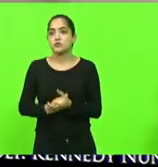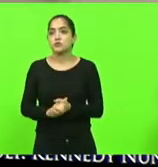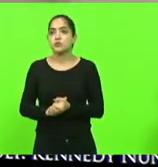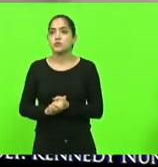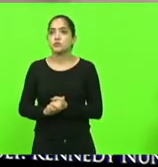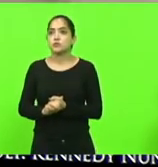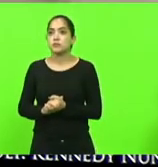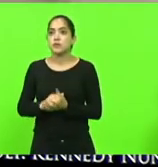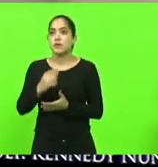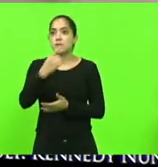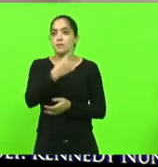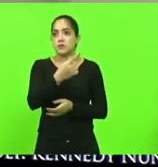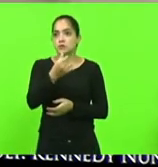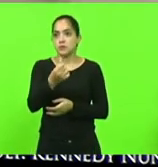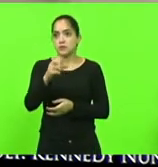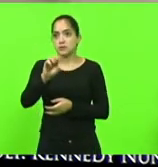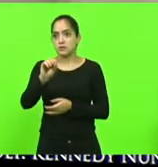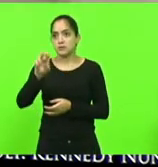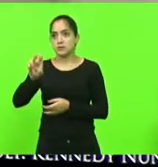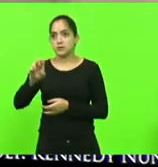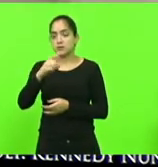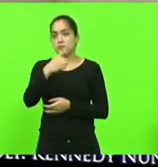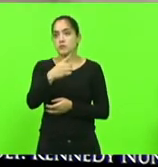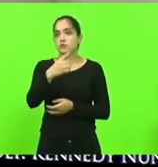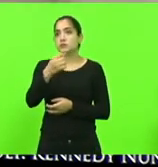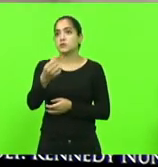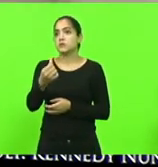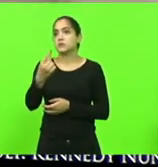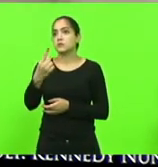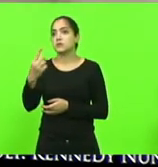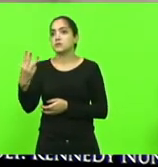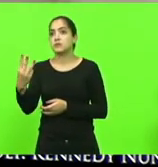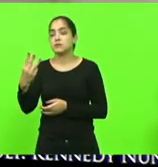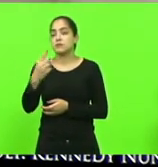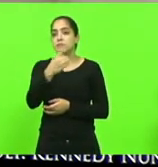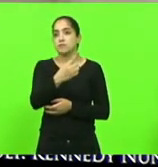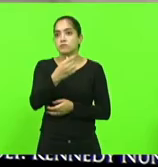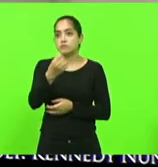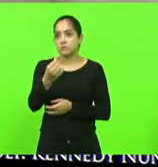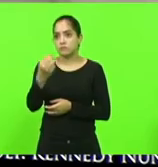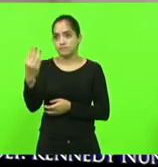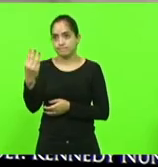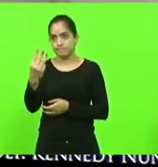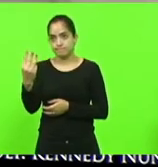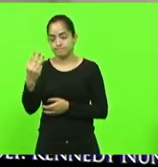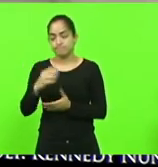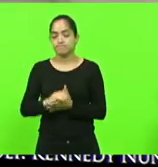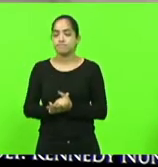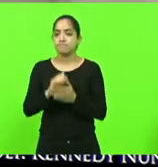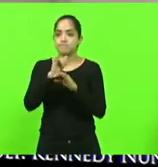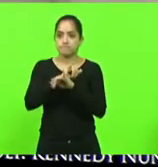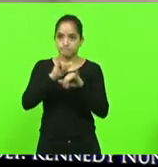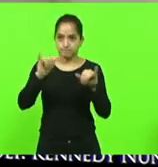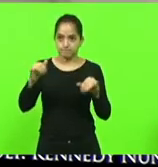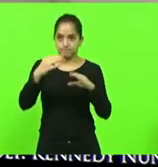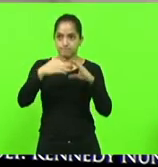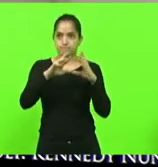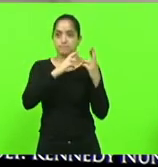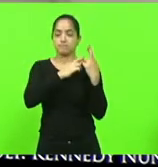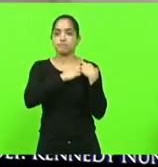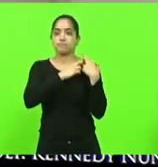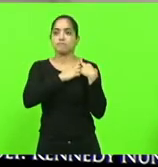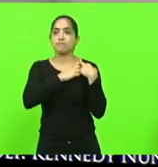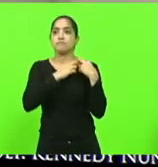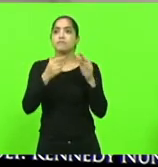Requerimentos 1605 a 1613 e 1633. Esta presidência comunica que encaminhará os destinatários